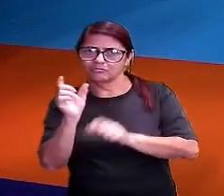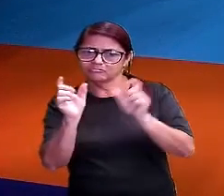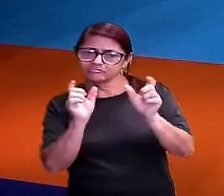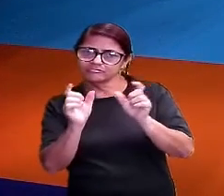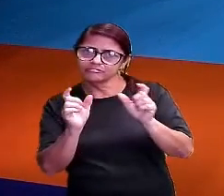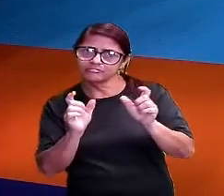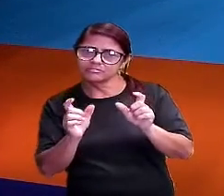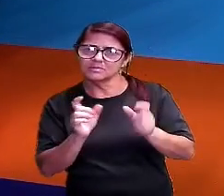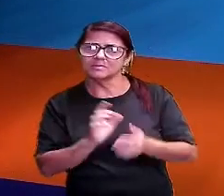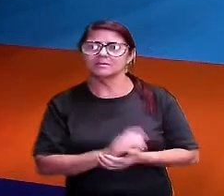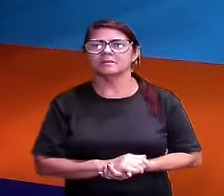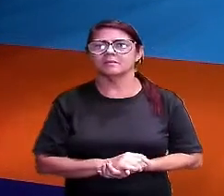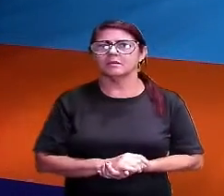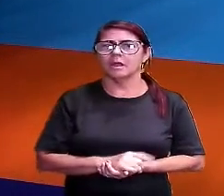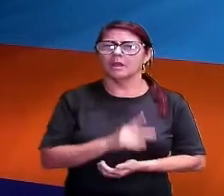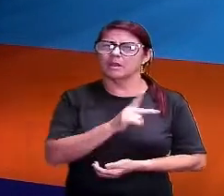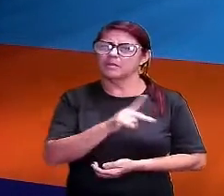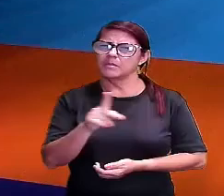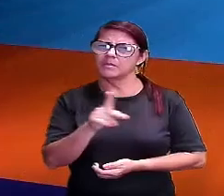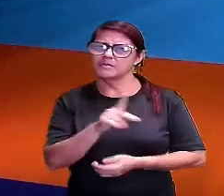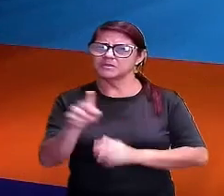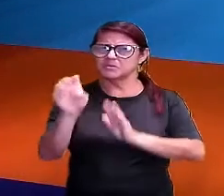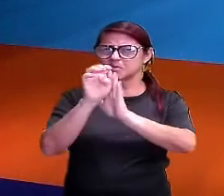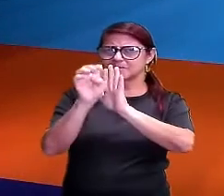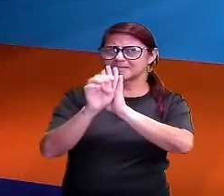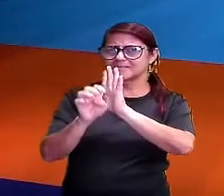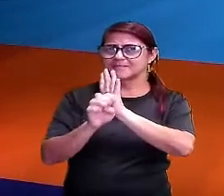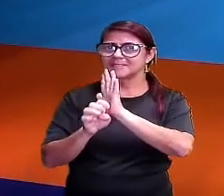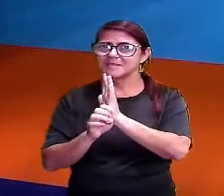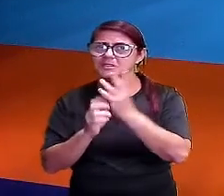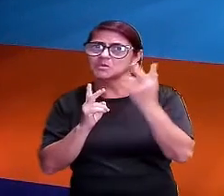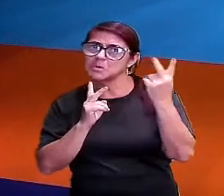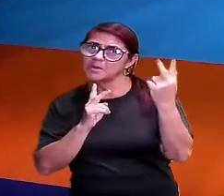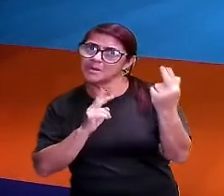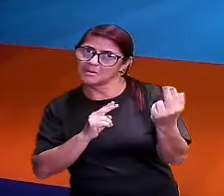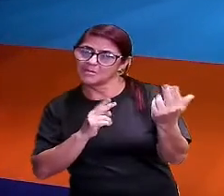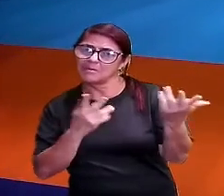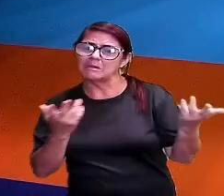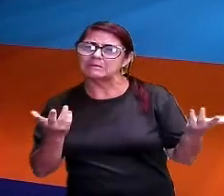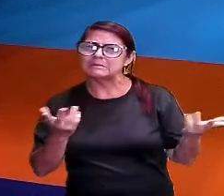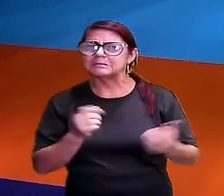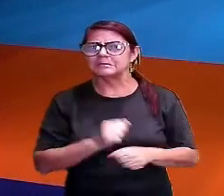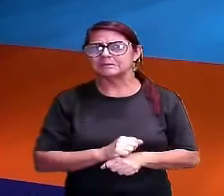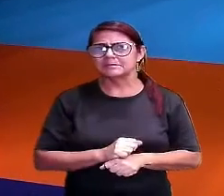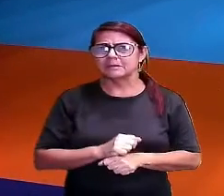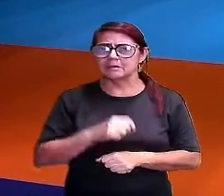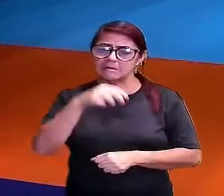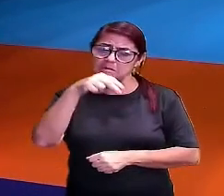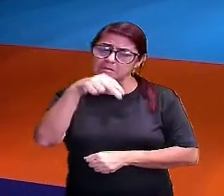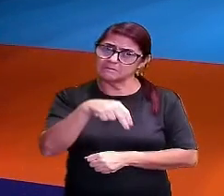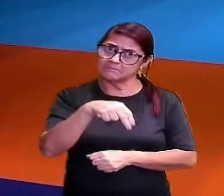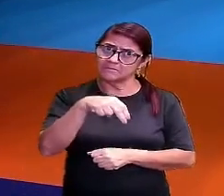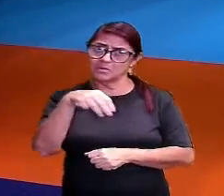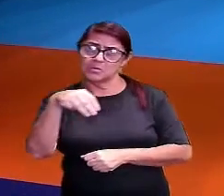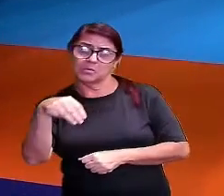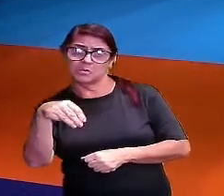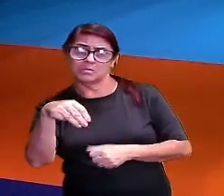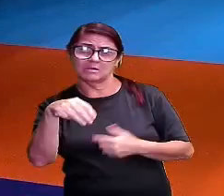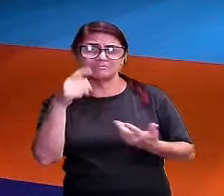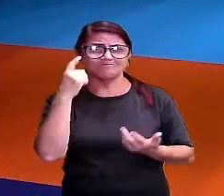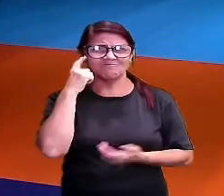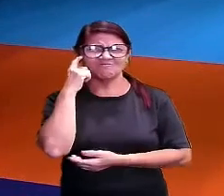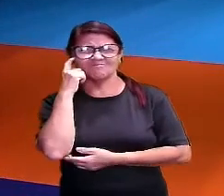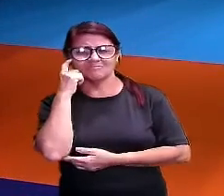vamos supor que lá a professora deu uma atividade dessa para vocês, ó, onde a gente vai precisar colocar se é M ou se é